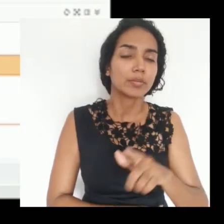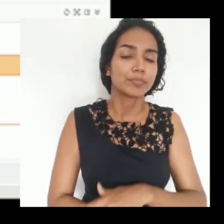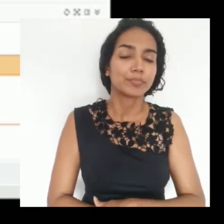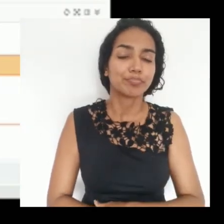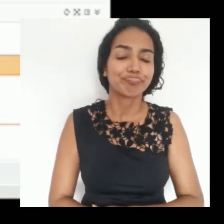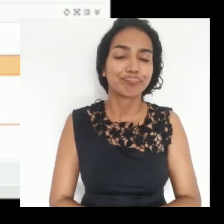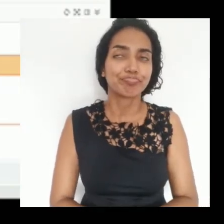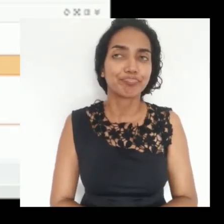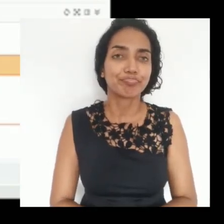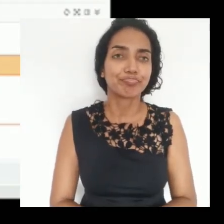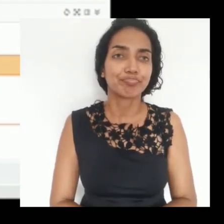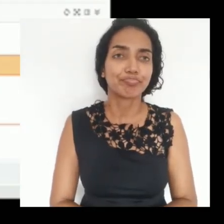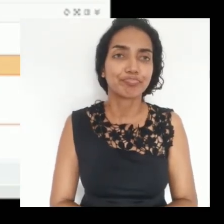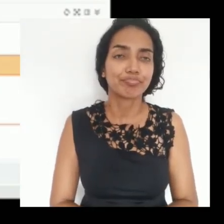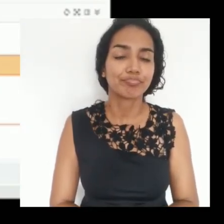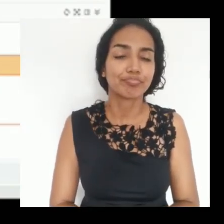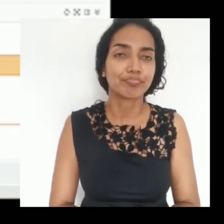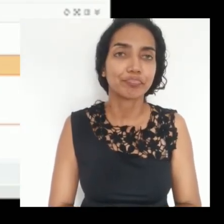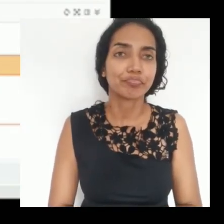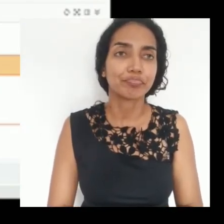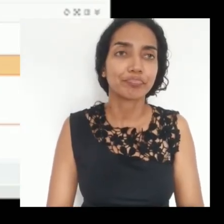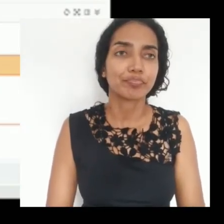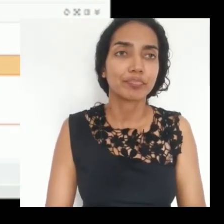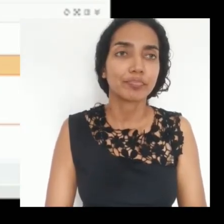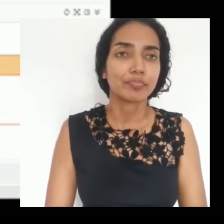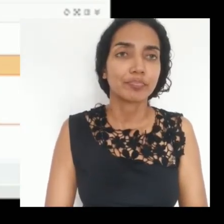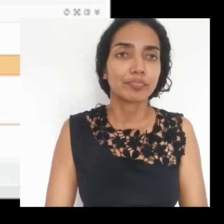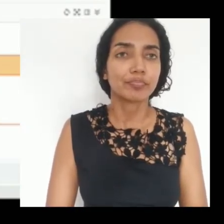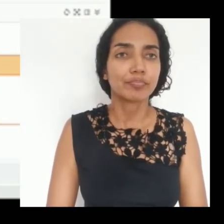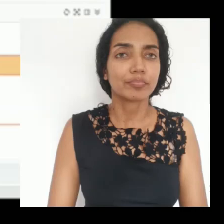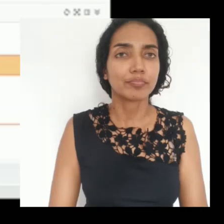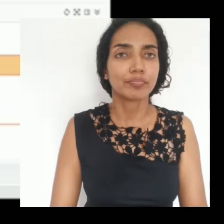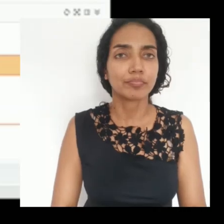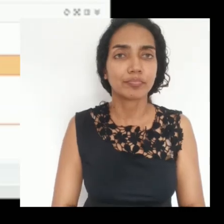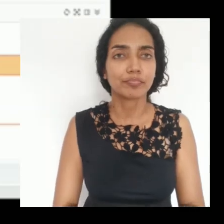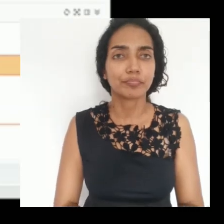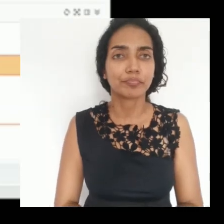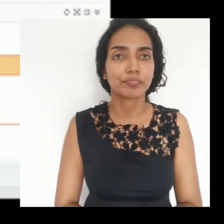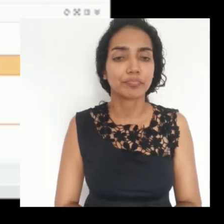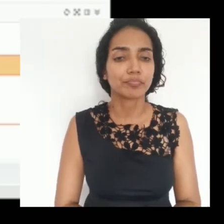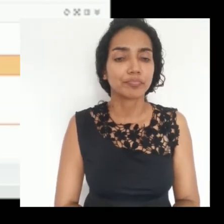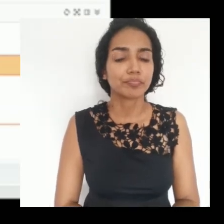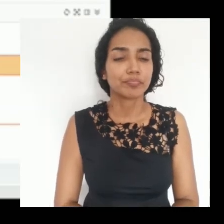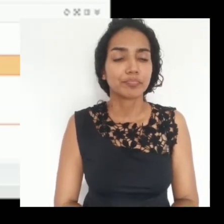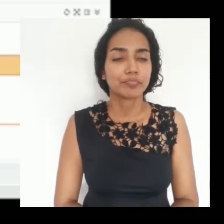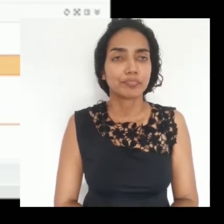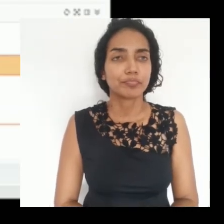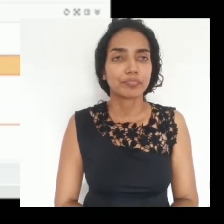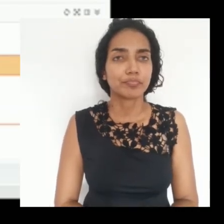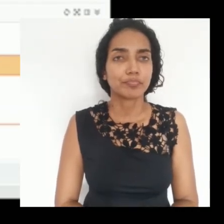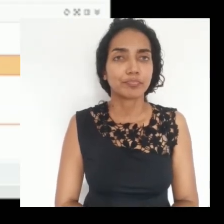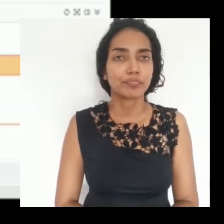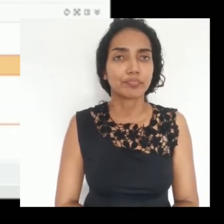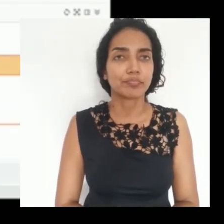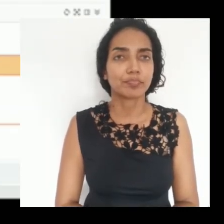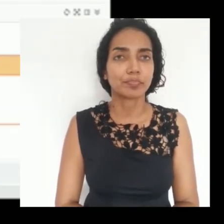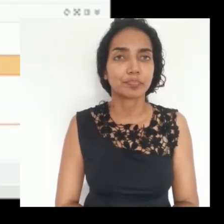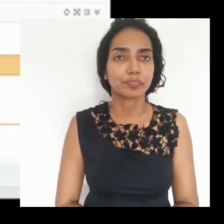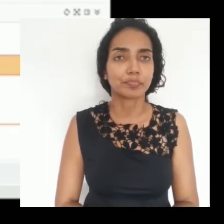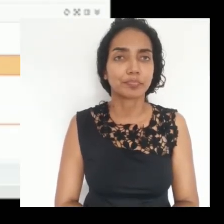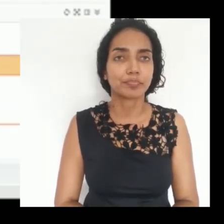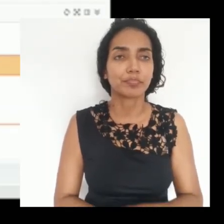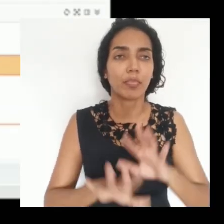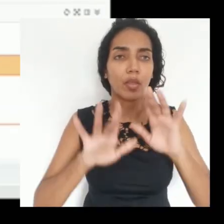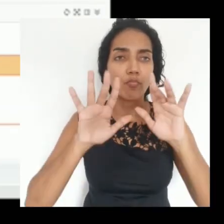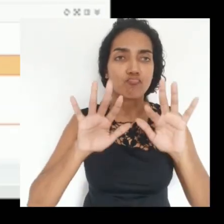Vou inicializar aqui esse arraylist, seria a minha lista de departamentos, igual a new